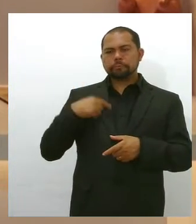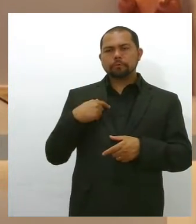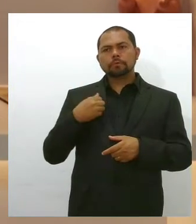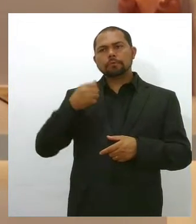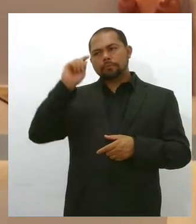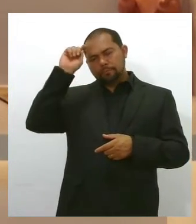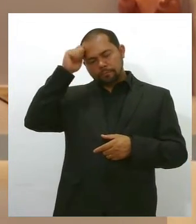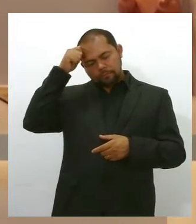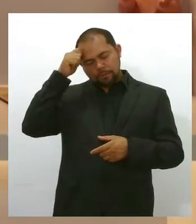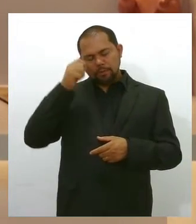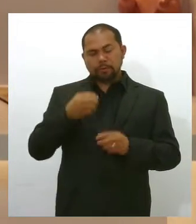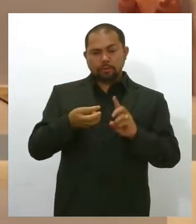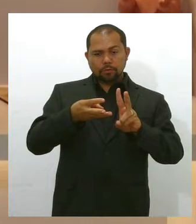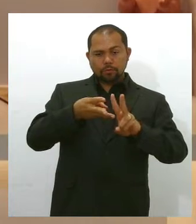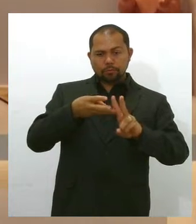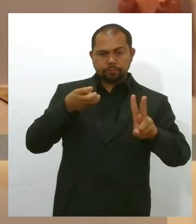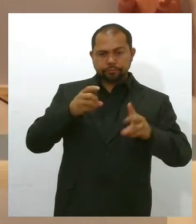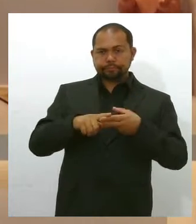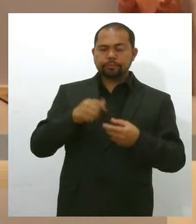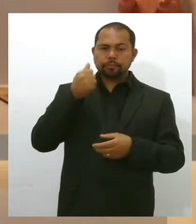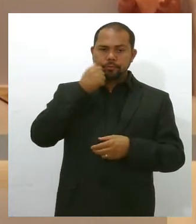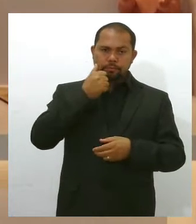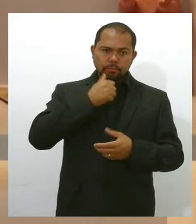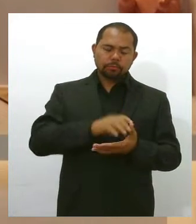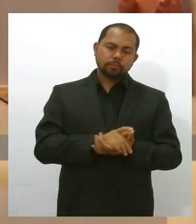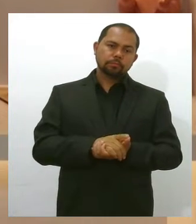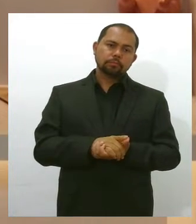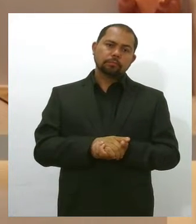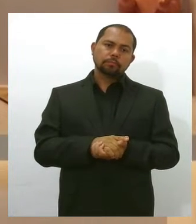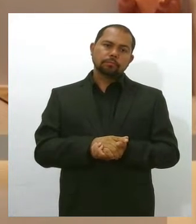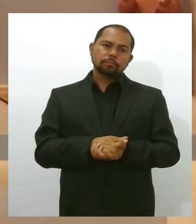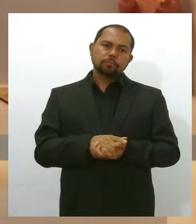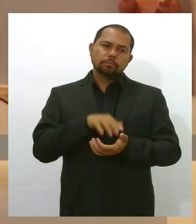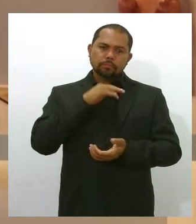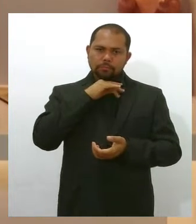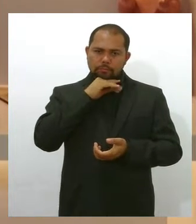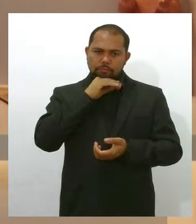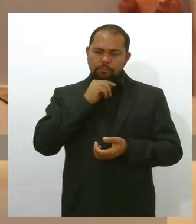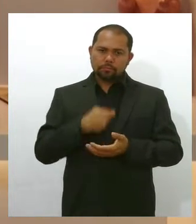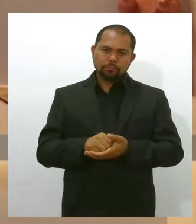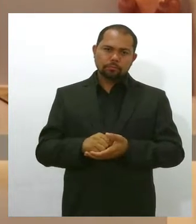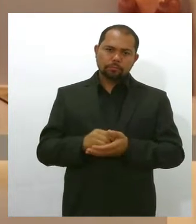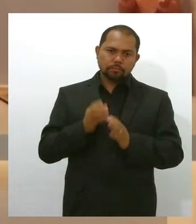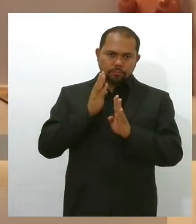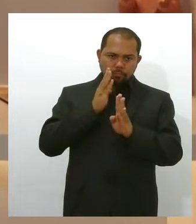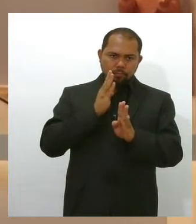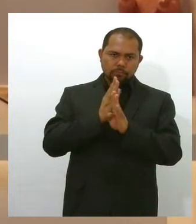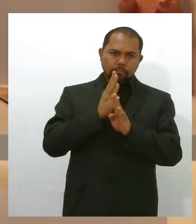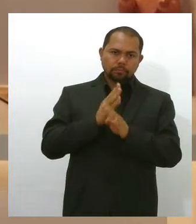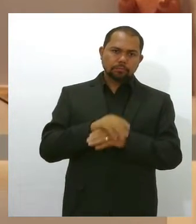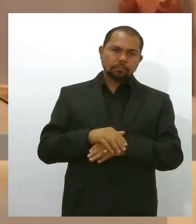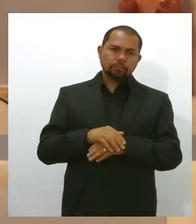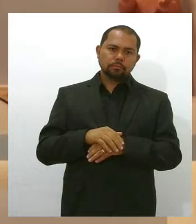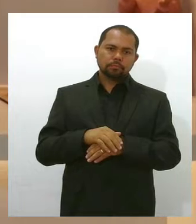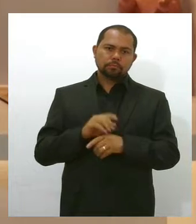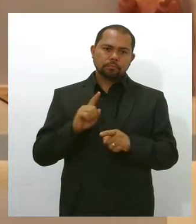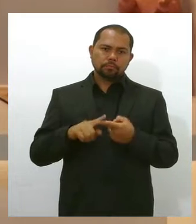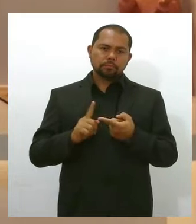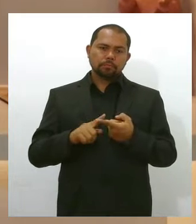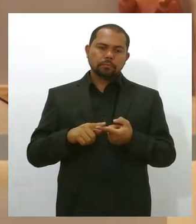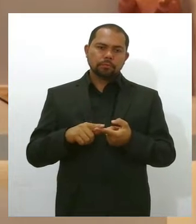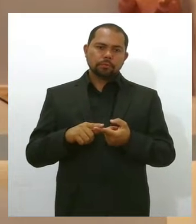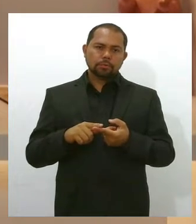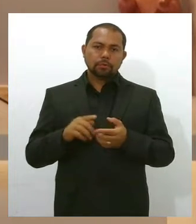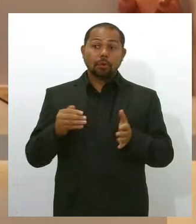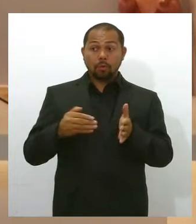com mulheres e é muito ruim detectar isso Apesar de que na última eleição nós tivemos aumento de quase